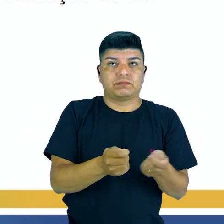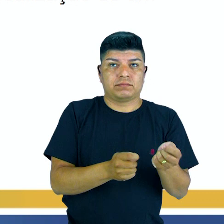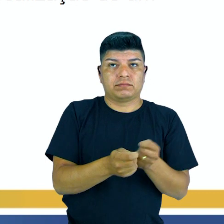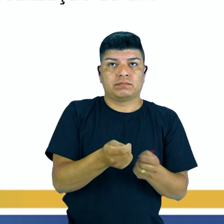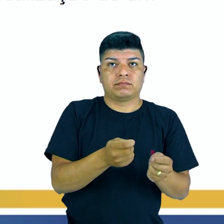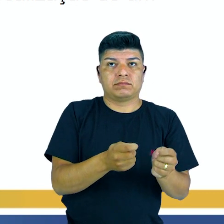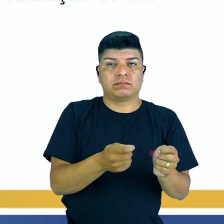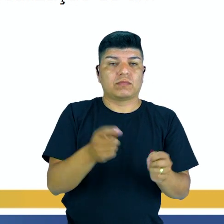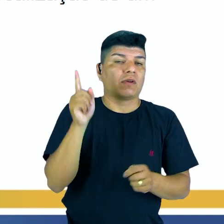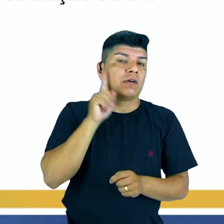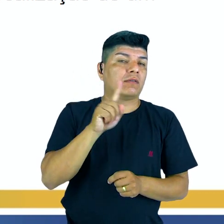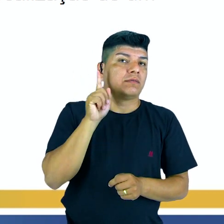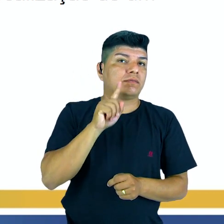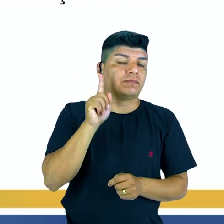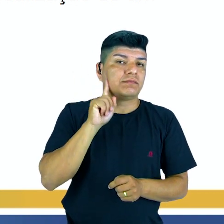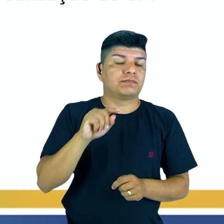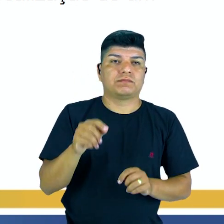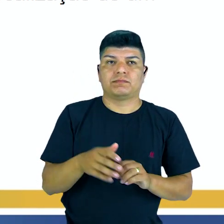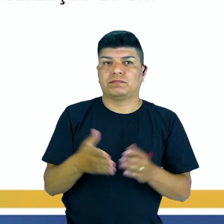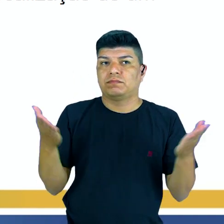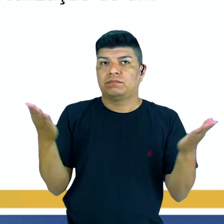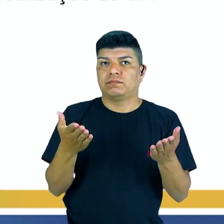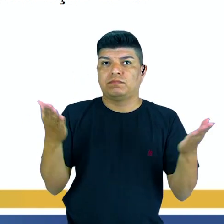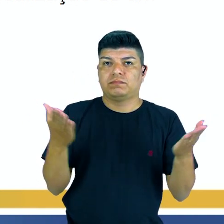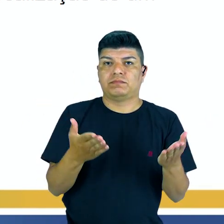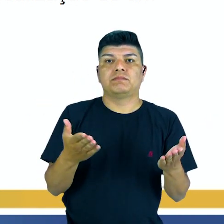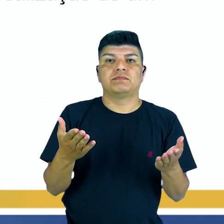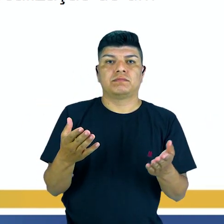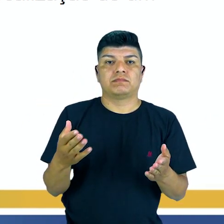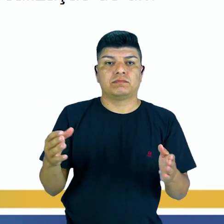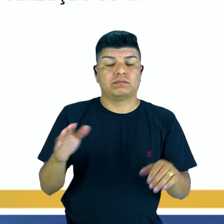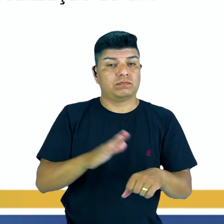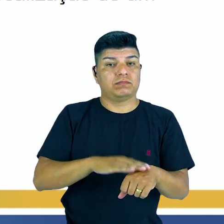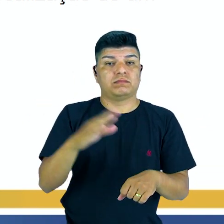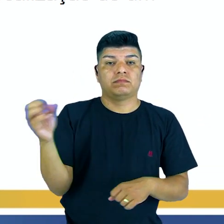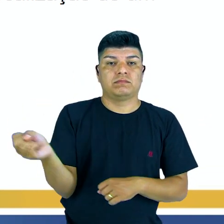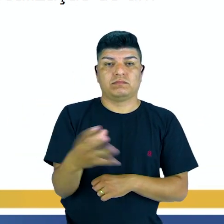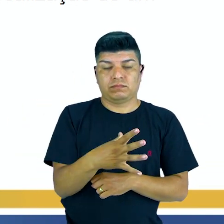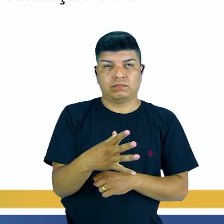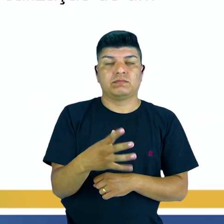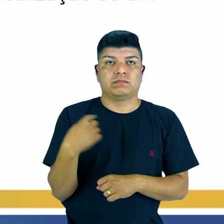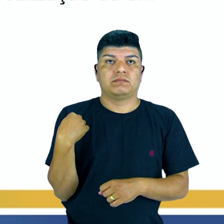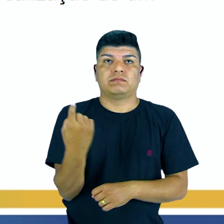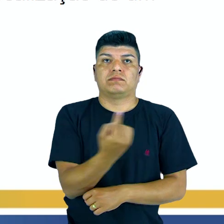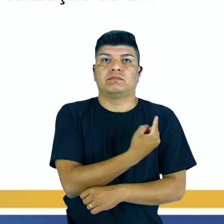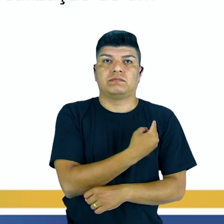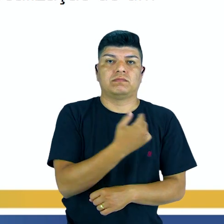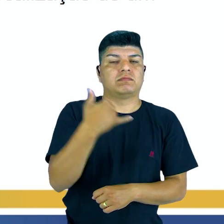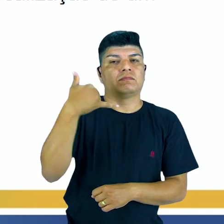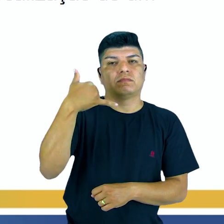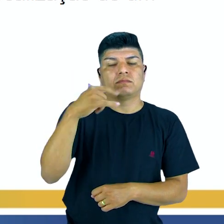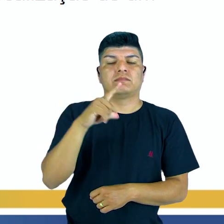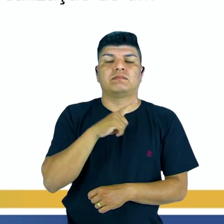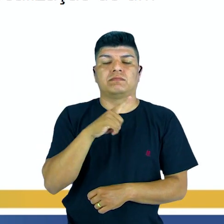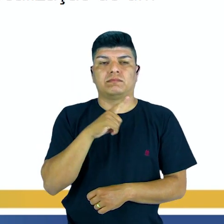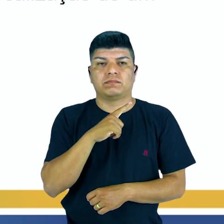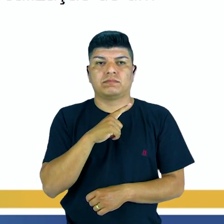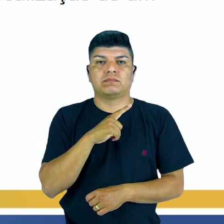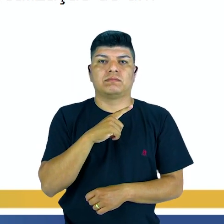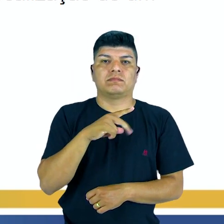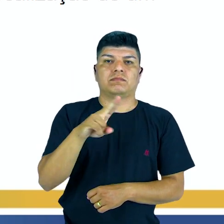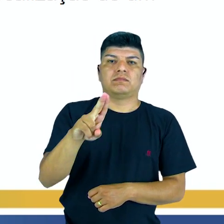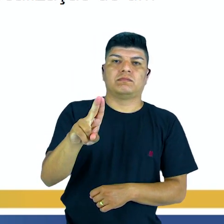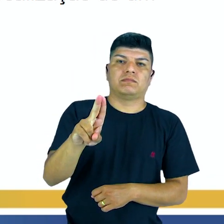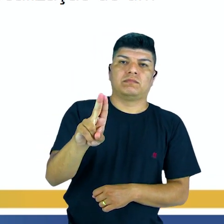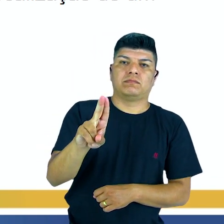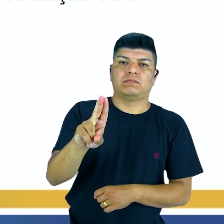de defesa dos Estados Unidos. Ok? Então, hoje é o mais comum para a gente. Você vai ver muito em Uber, você vai ver muito no celular. No momento que você